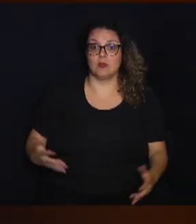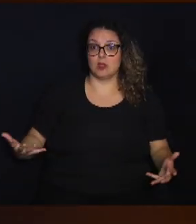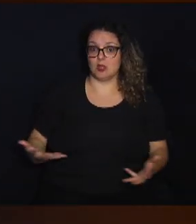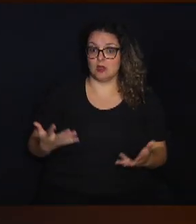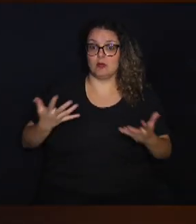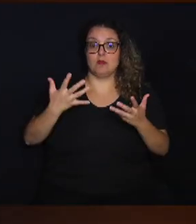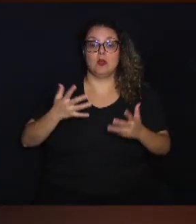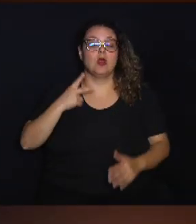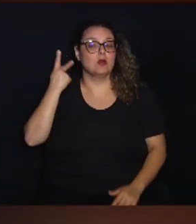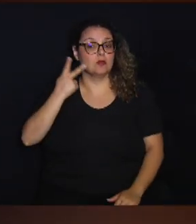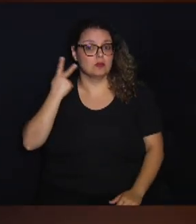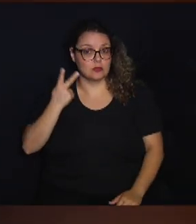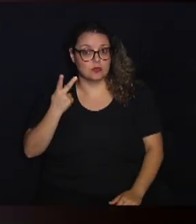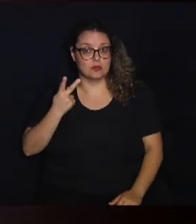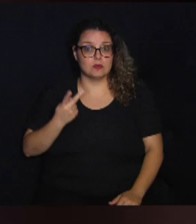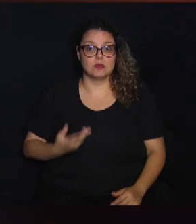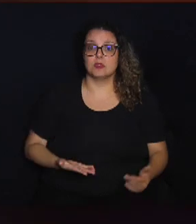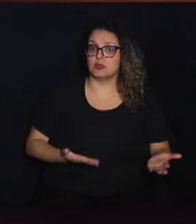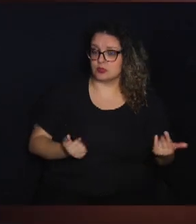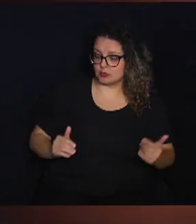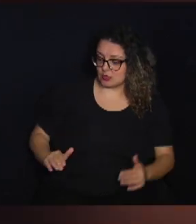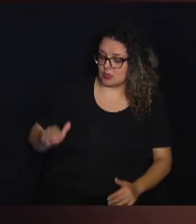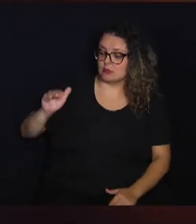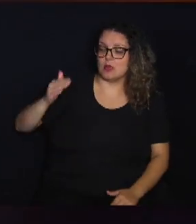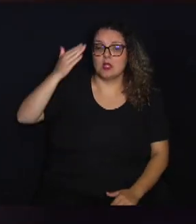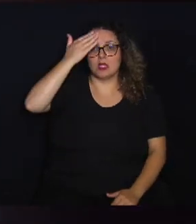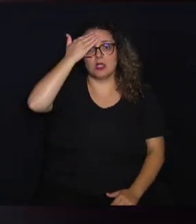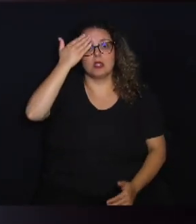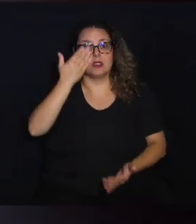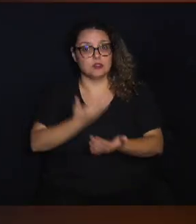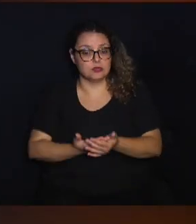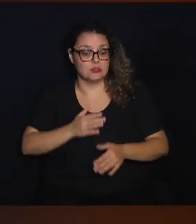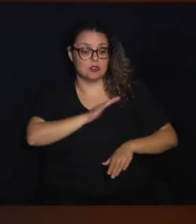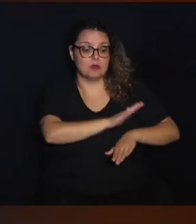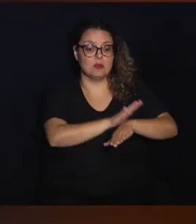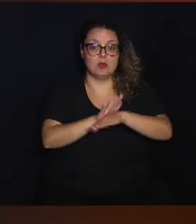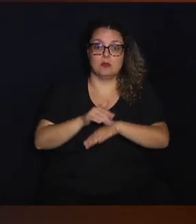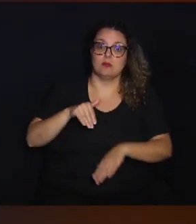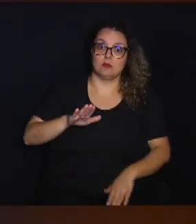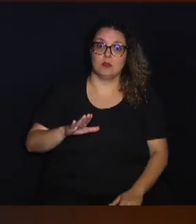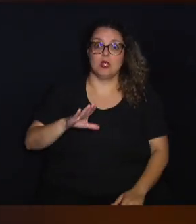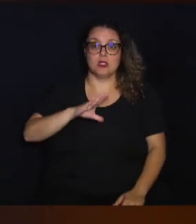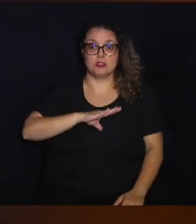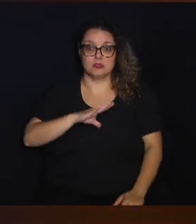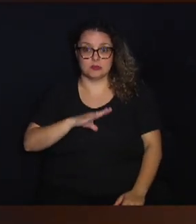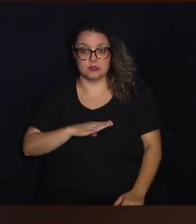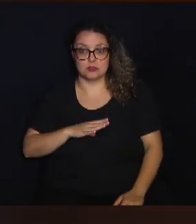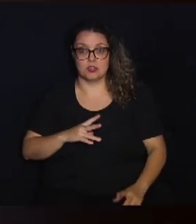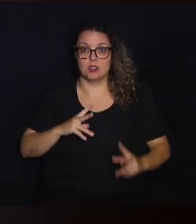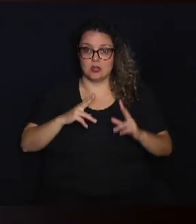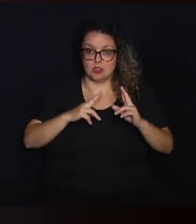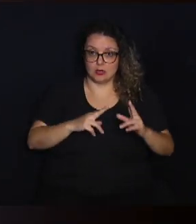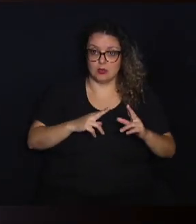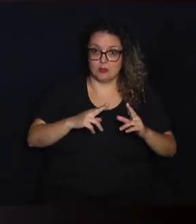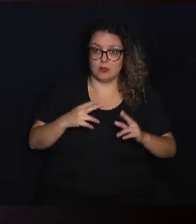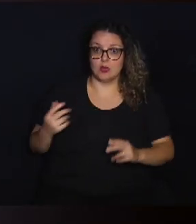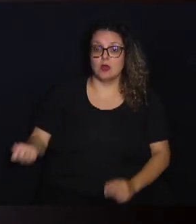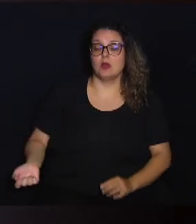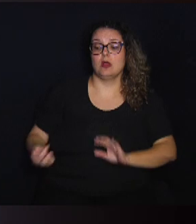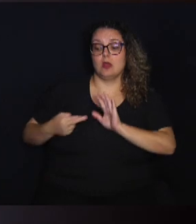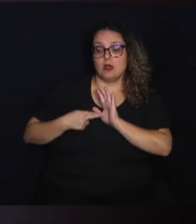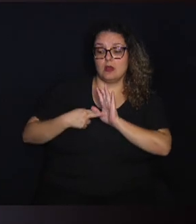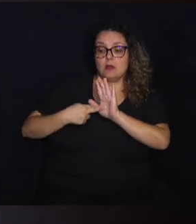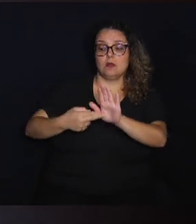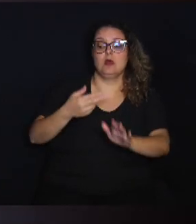da política desde jovem e acreditando que poderia contribuir mais para a cidade como representante público,